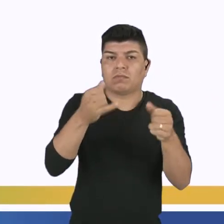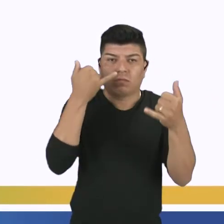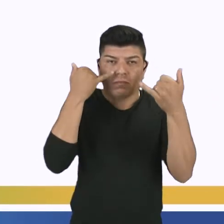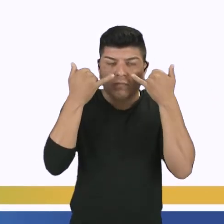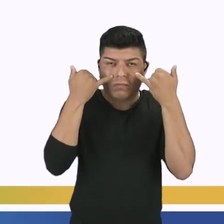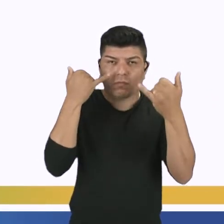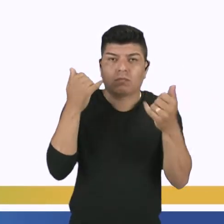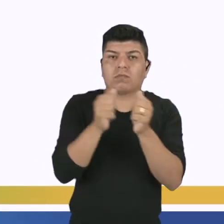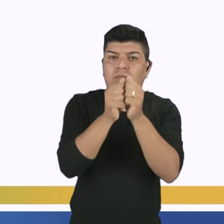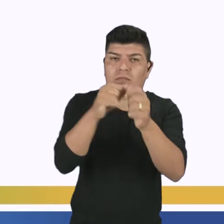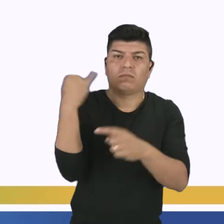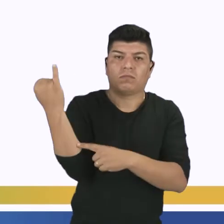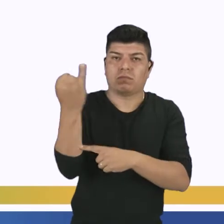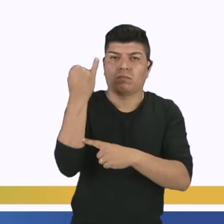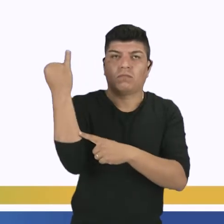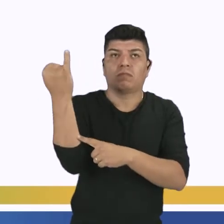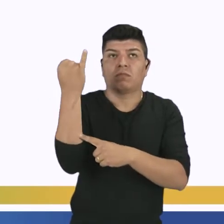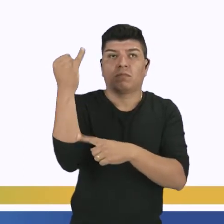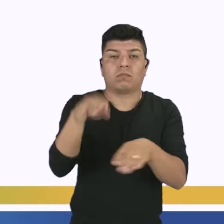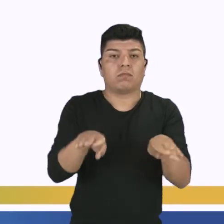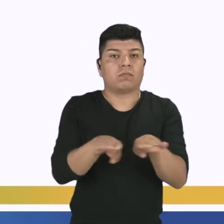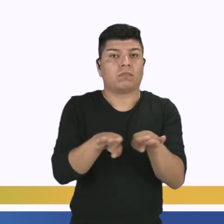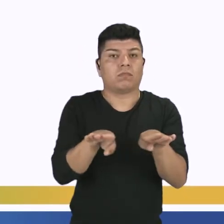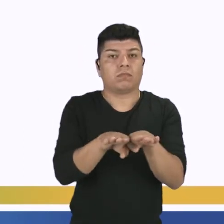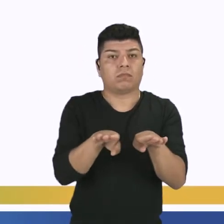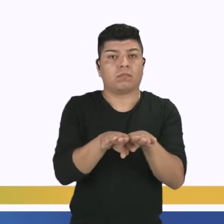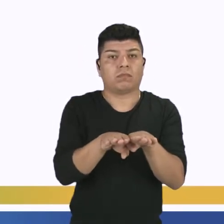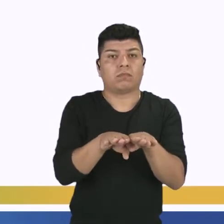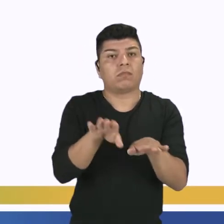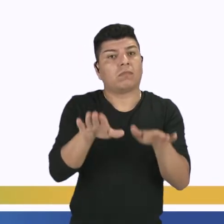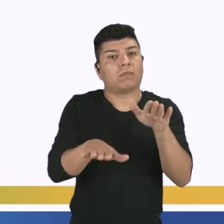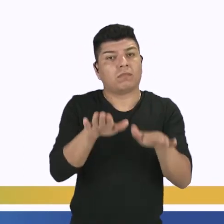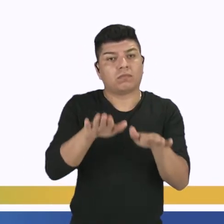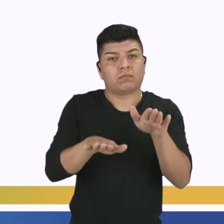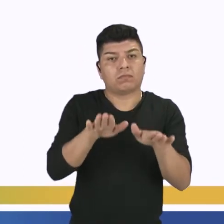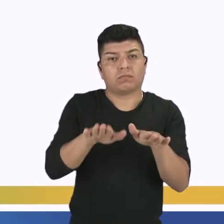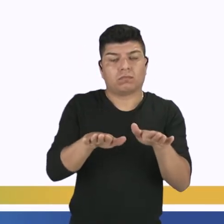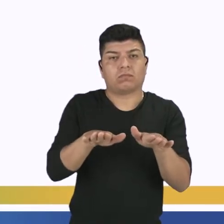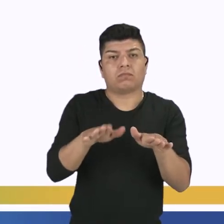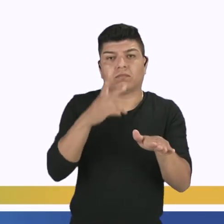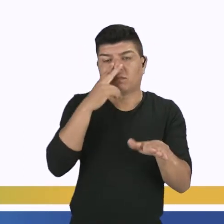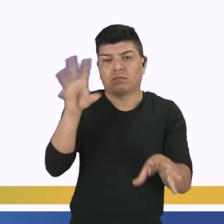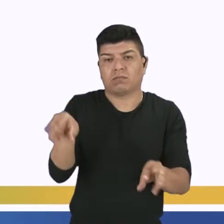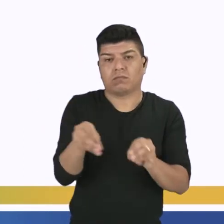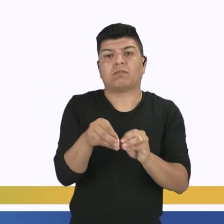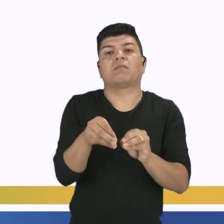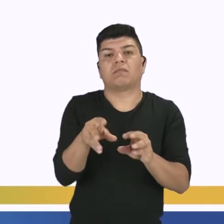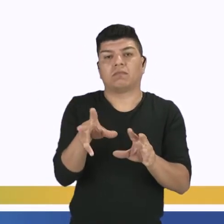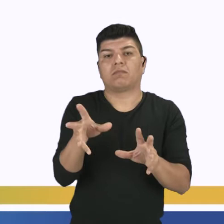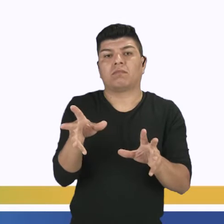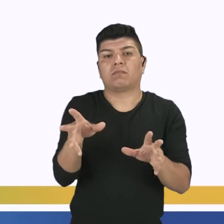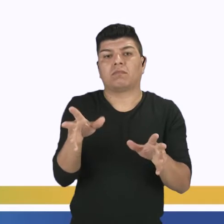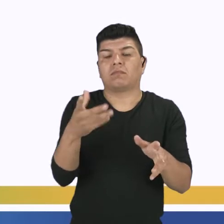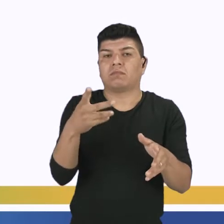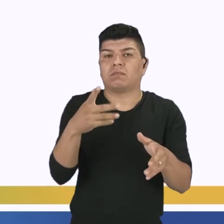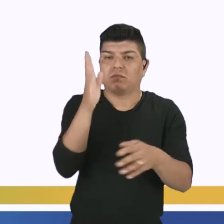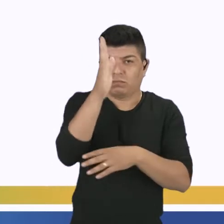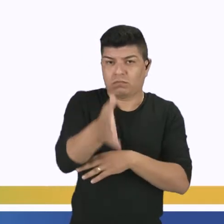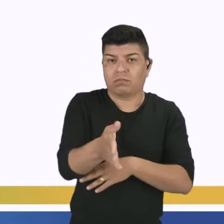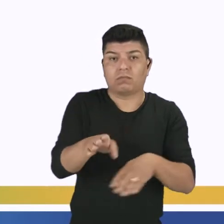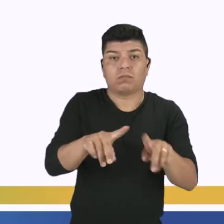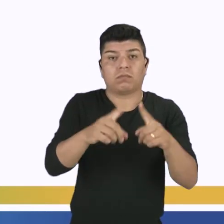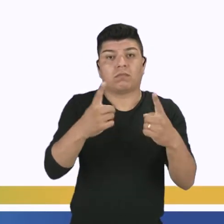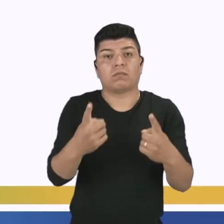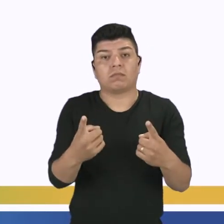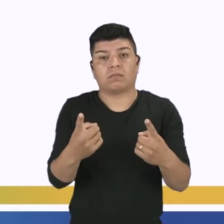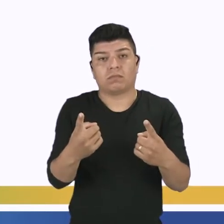muito importante, tá? E o artigo de opinião, ele geralmente é algo muito curto e direto. Porém,